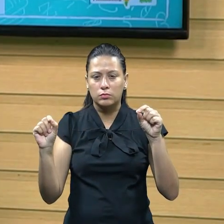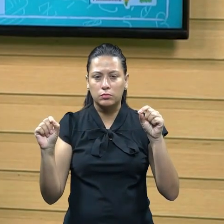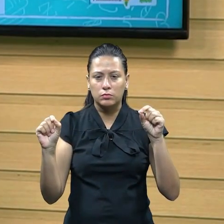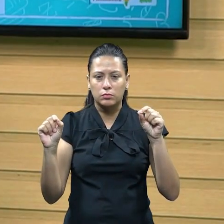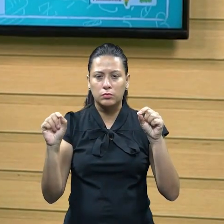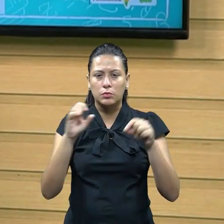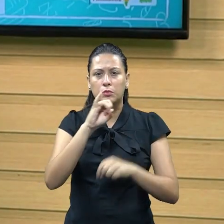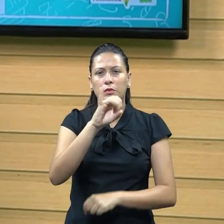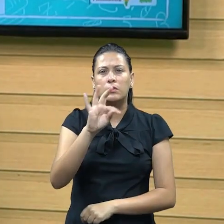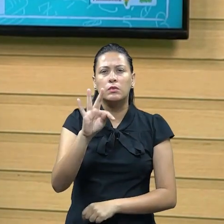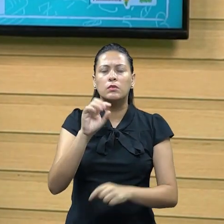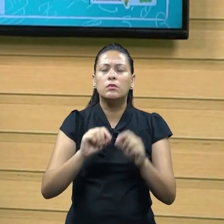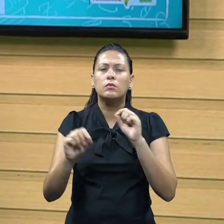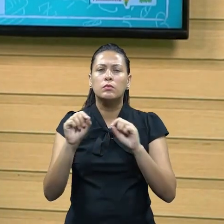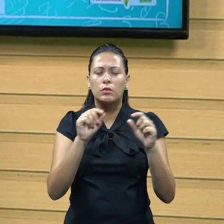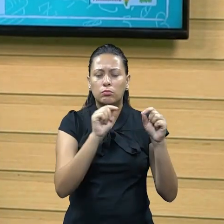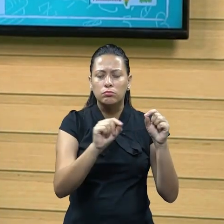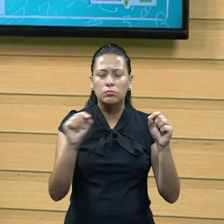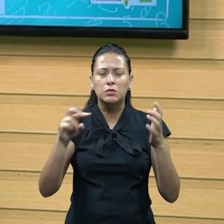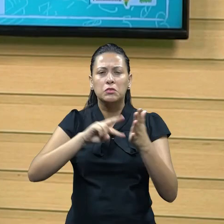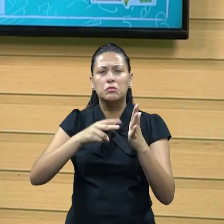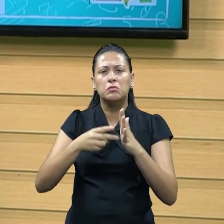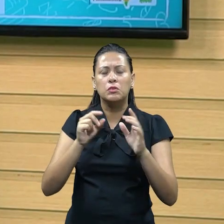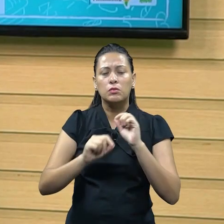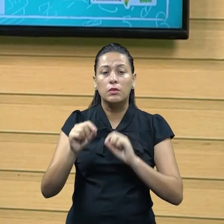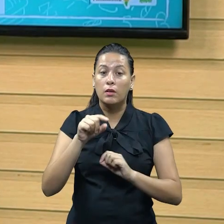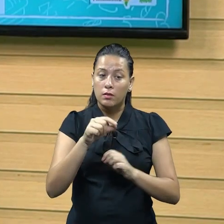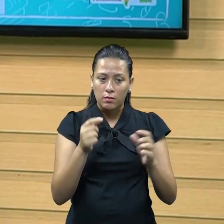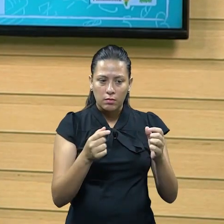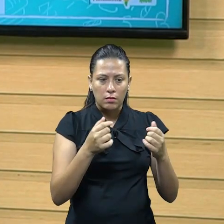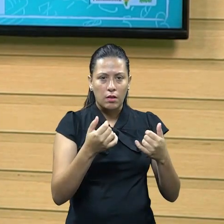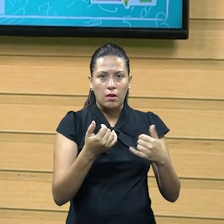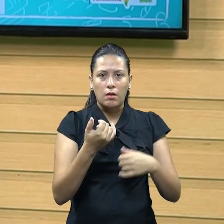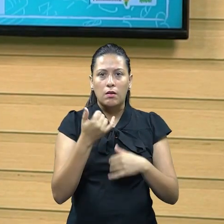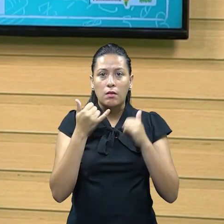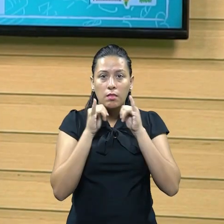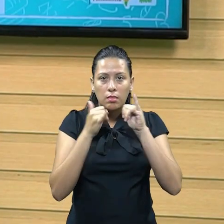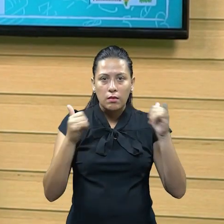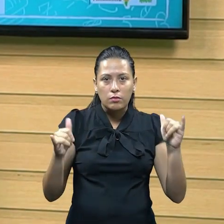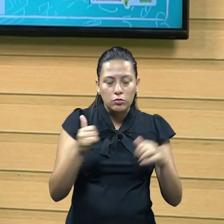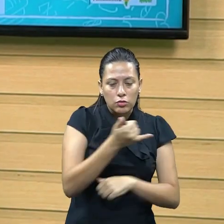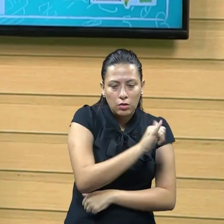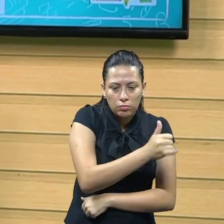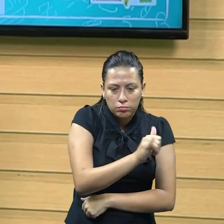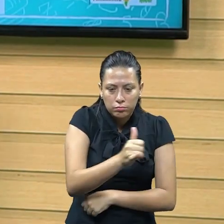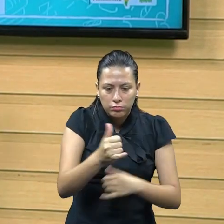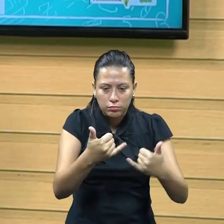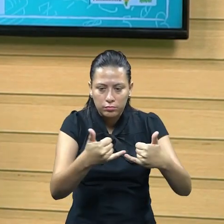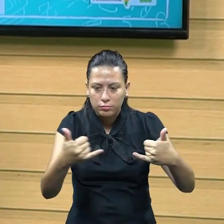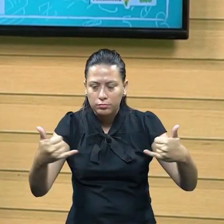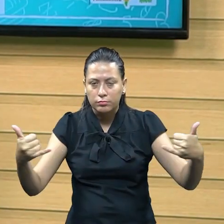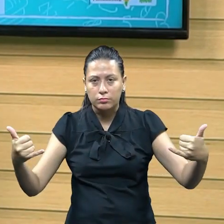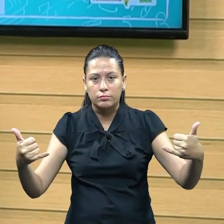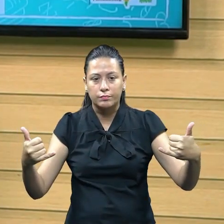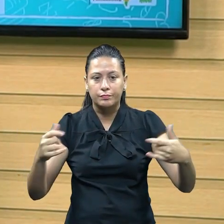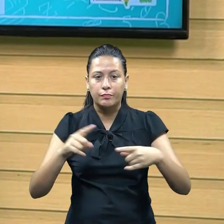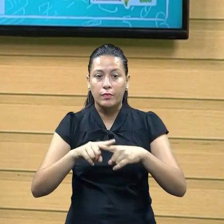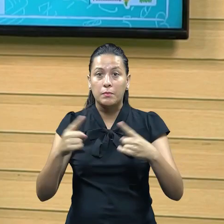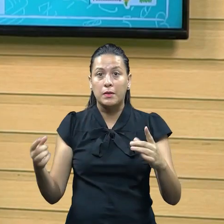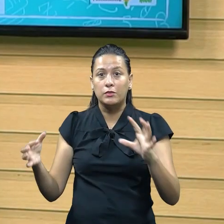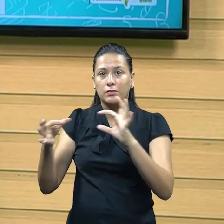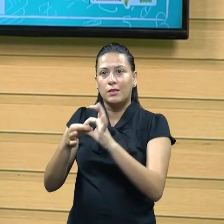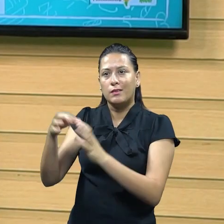que ele passa na construção ali, mas ele está ligado principalmente lá